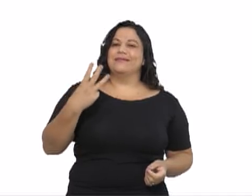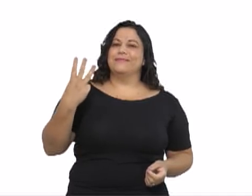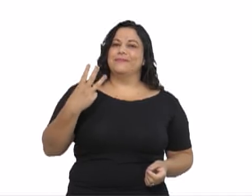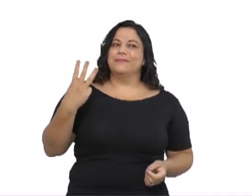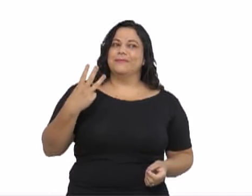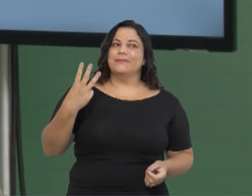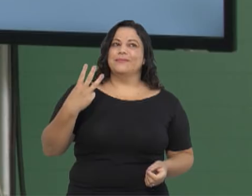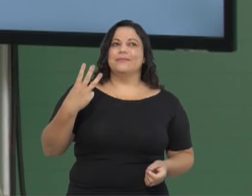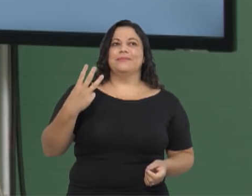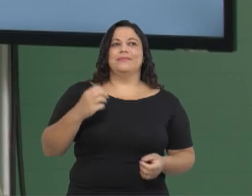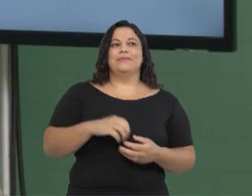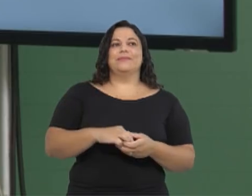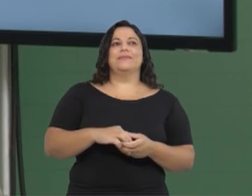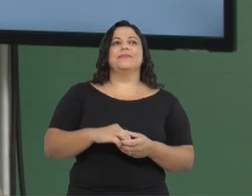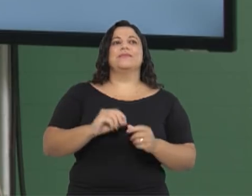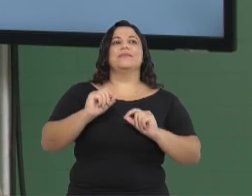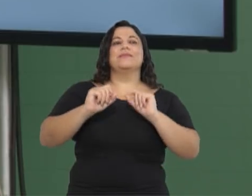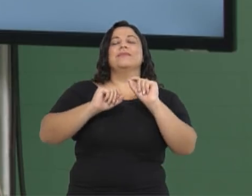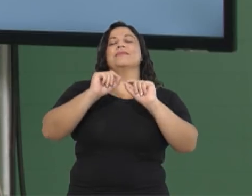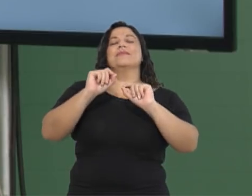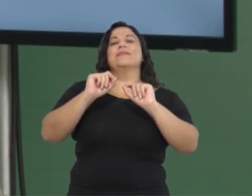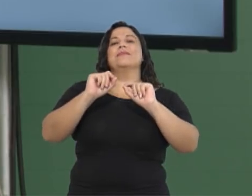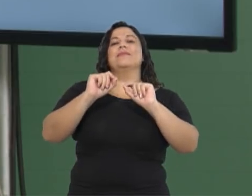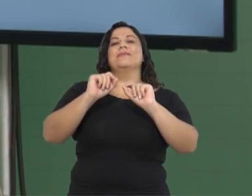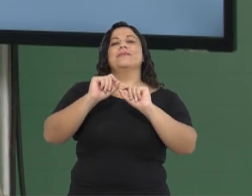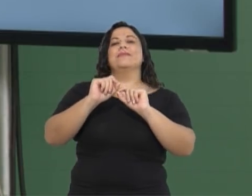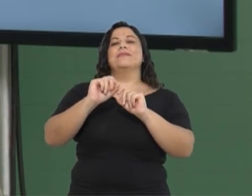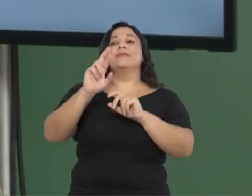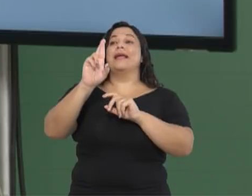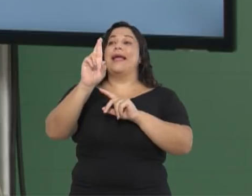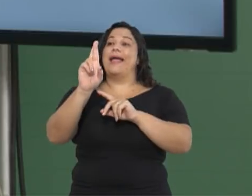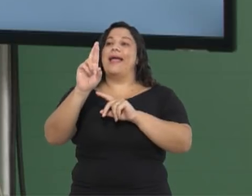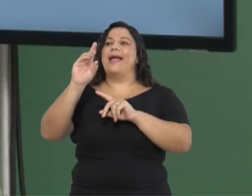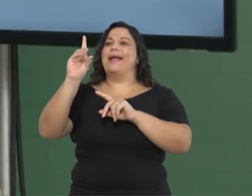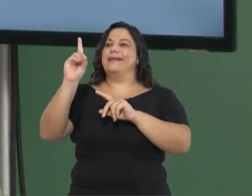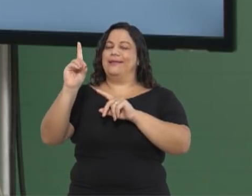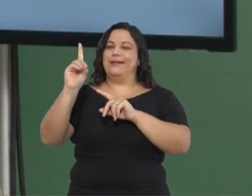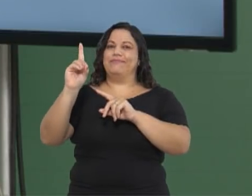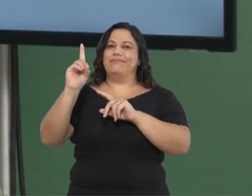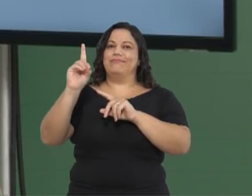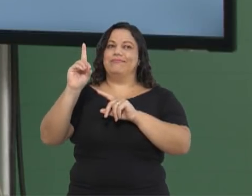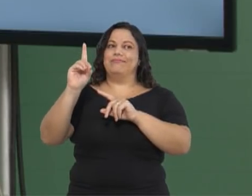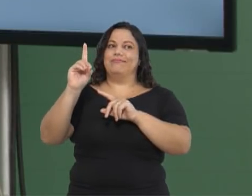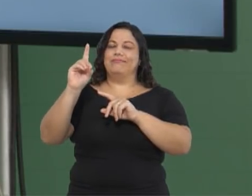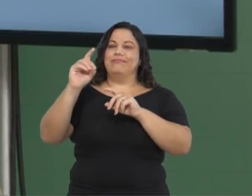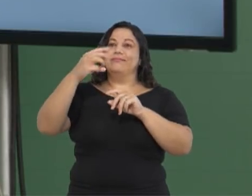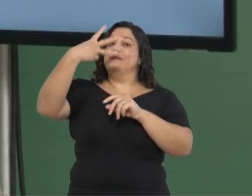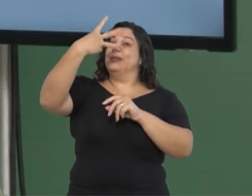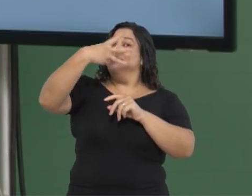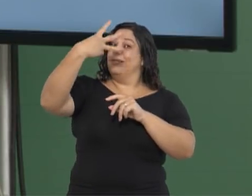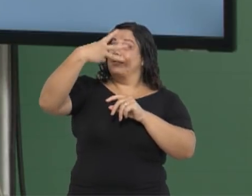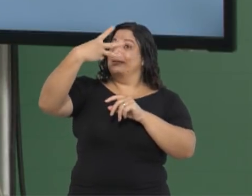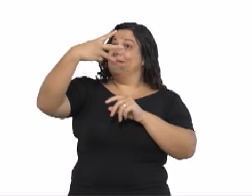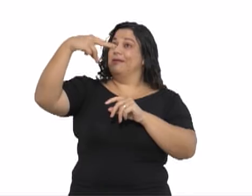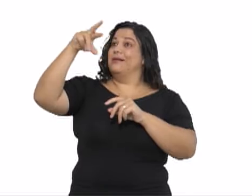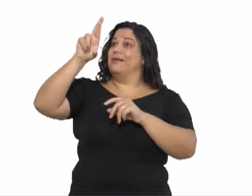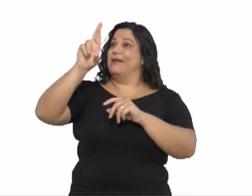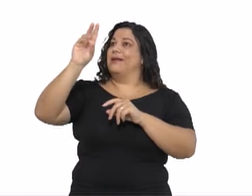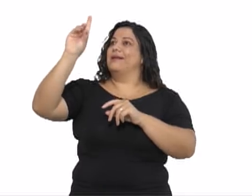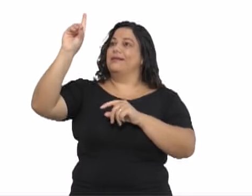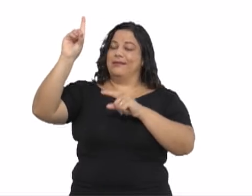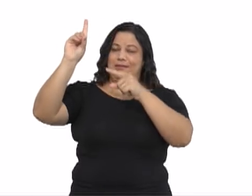terceiro, terminou com as letrinhas RD. E aí, eu subi as